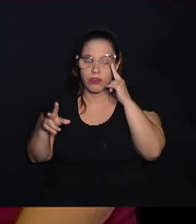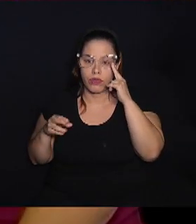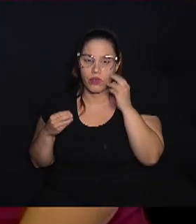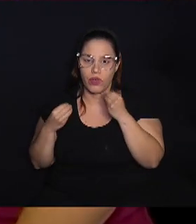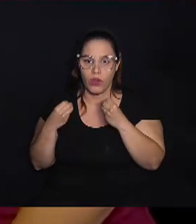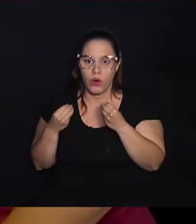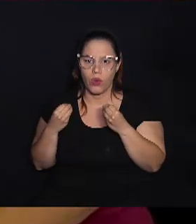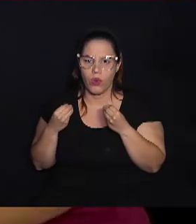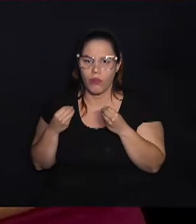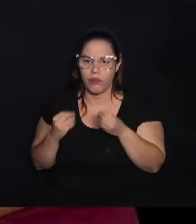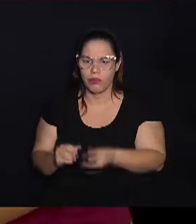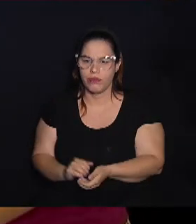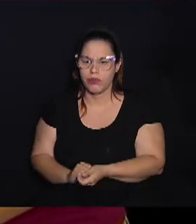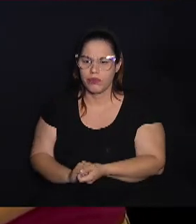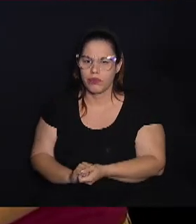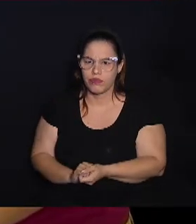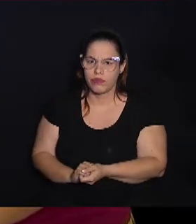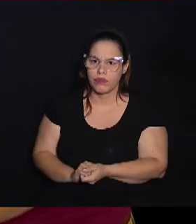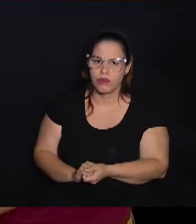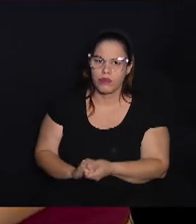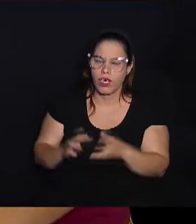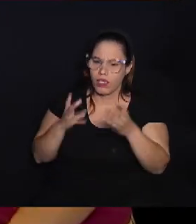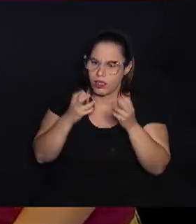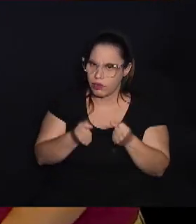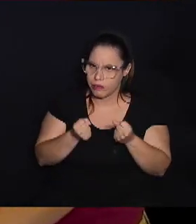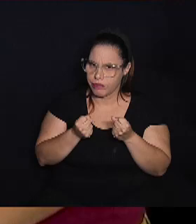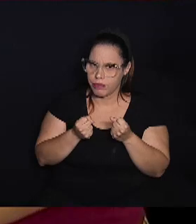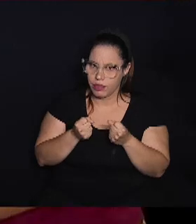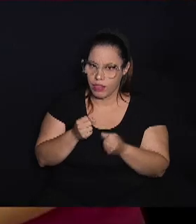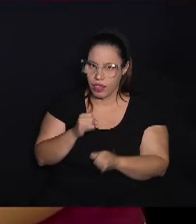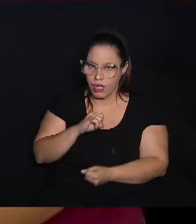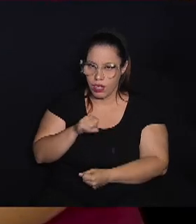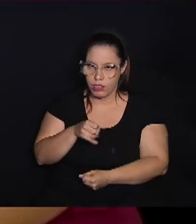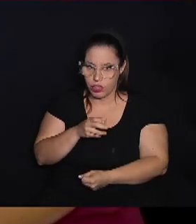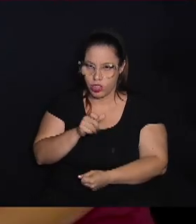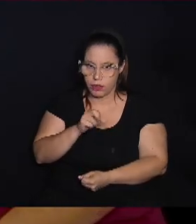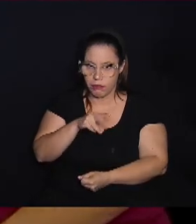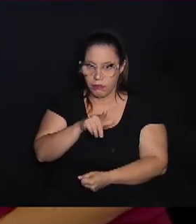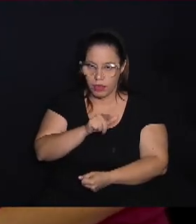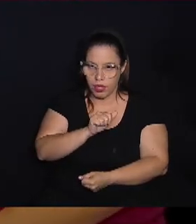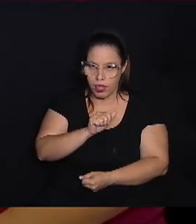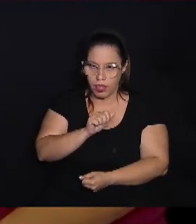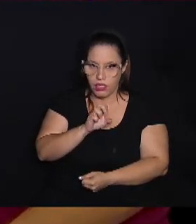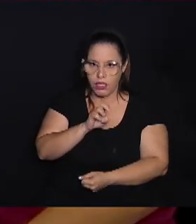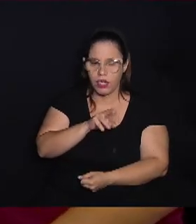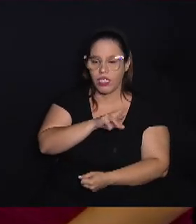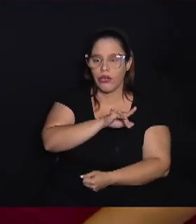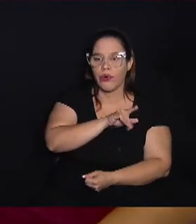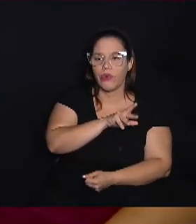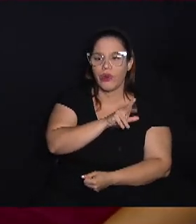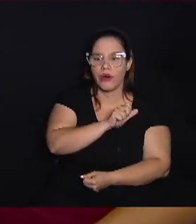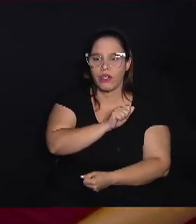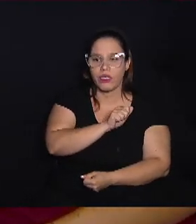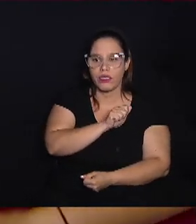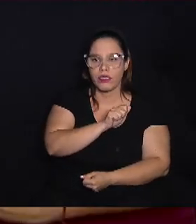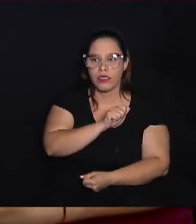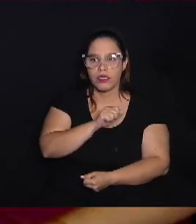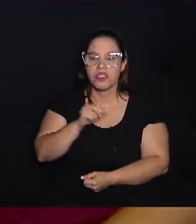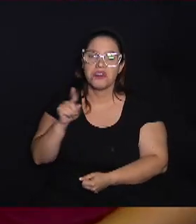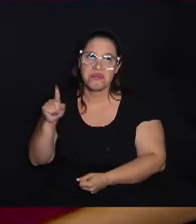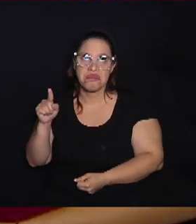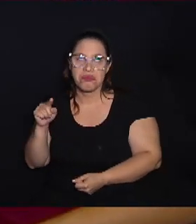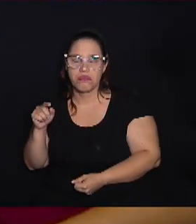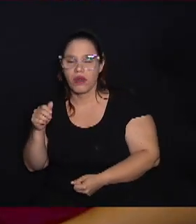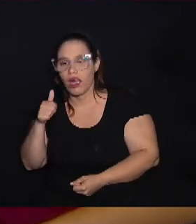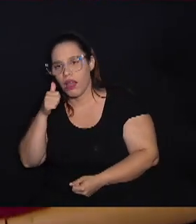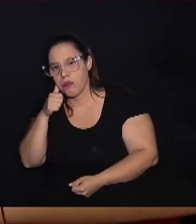aqui que a gente pegou? Jamila e Aurora, é isso? Isso, essa é a história da Jamila, que é uma menina